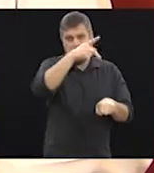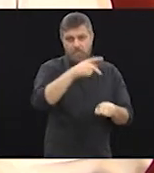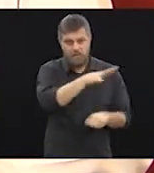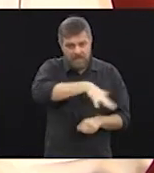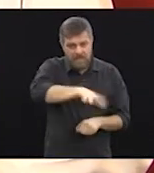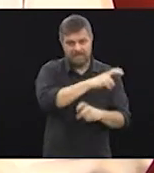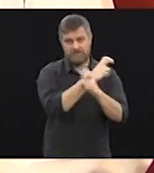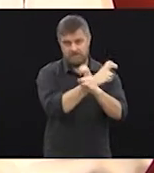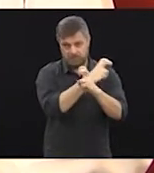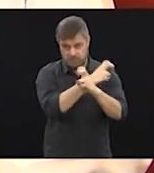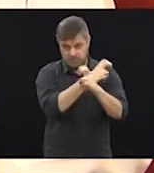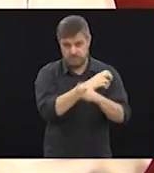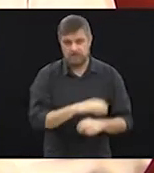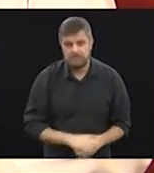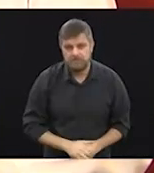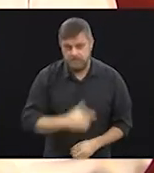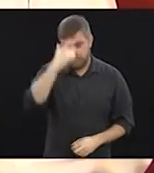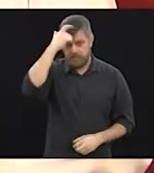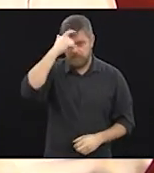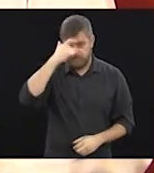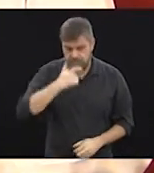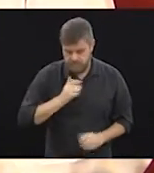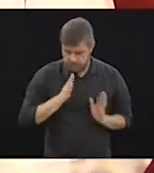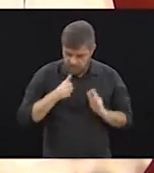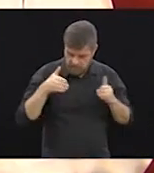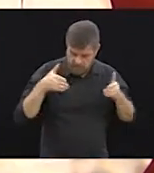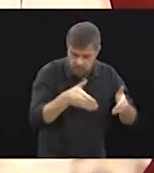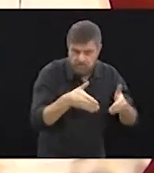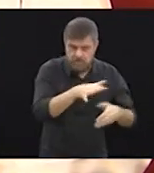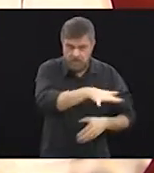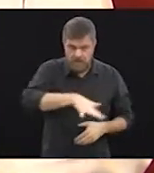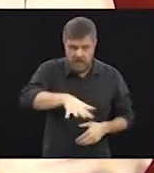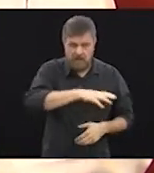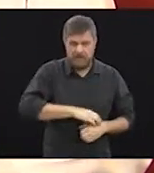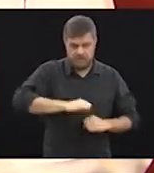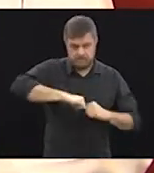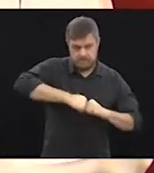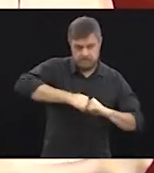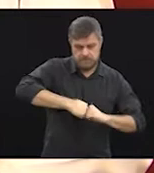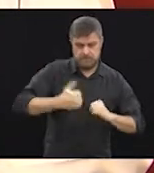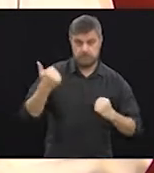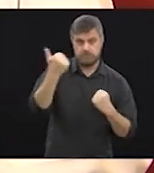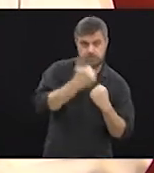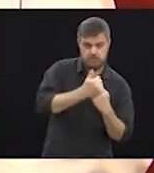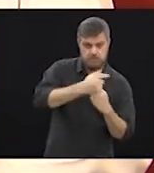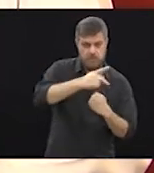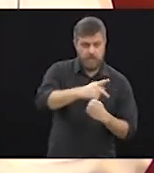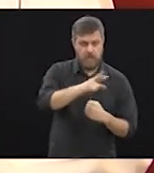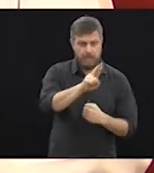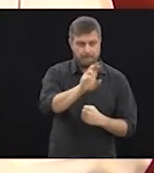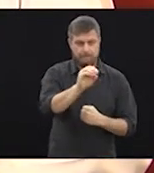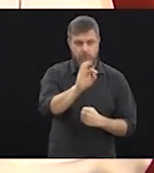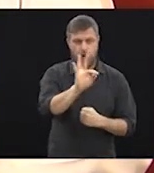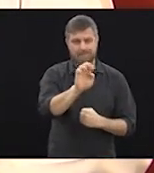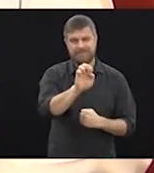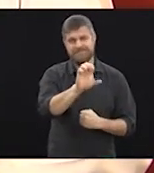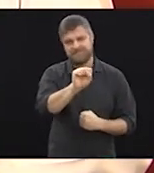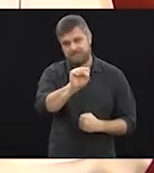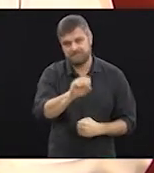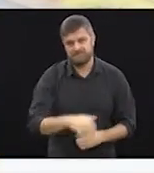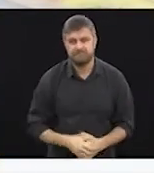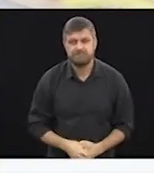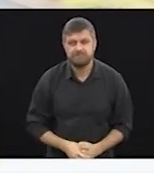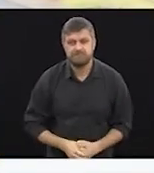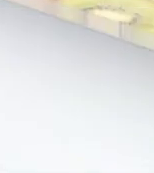a especialidade em ortopedia. E aí eu me dediquei mais a essa área de próteses, principalmente de joelho e